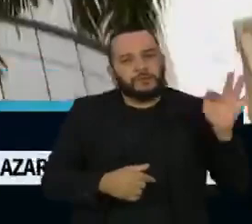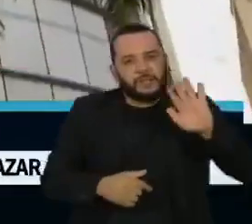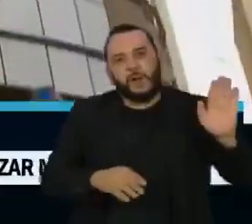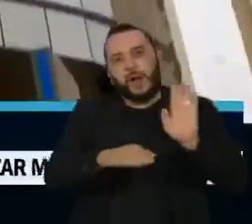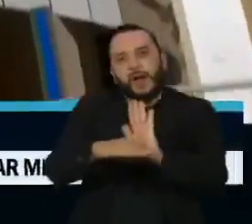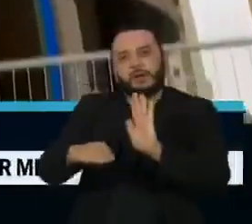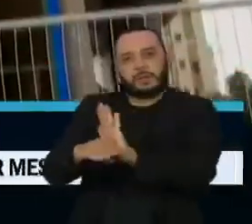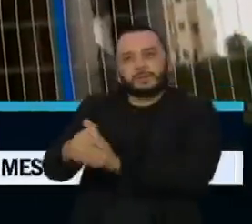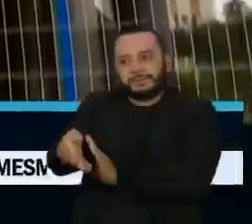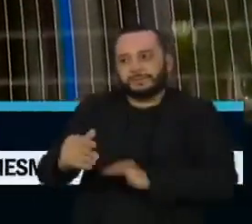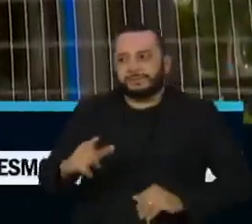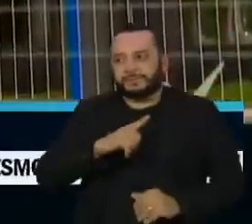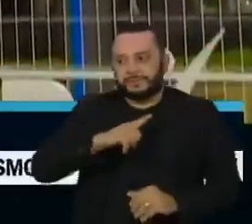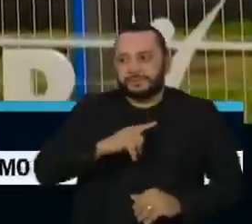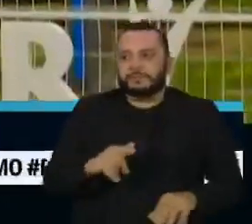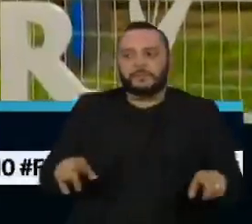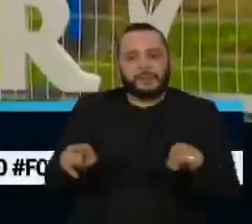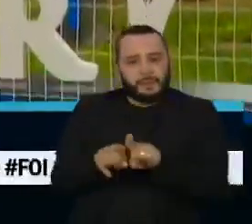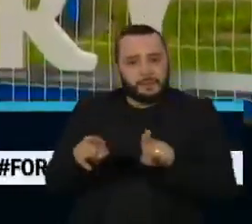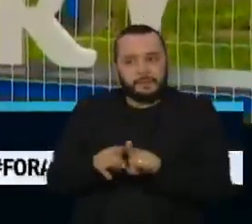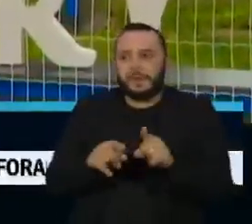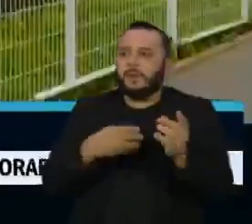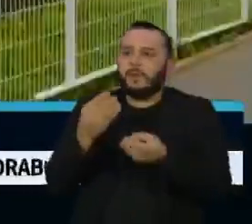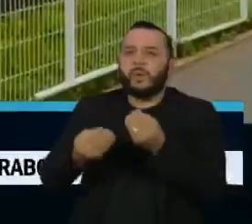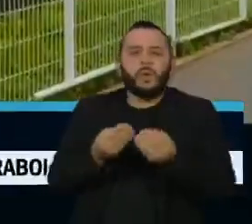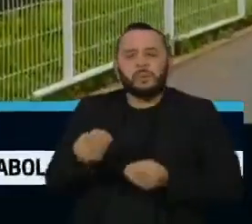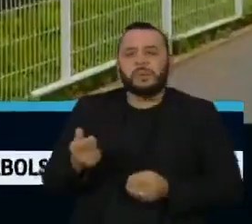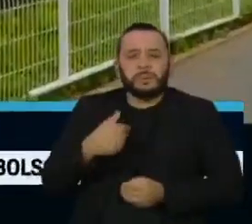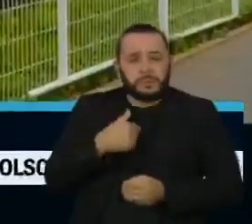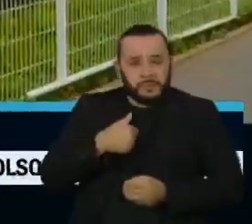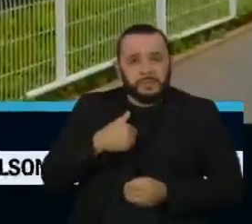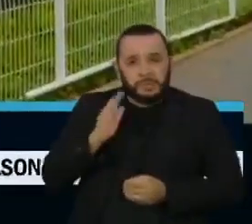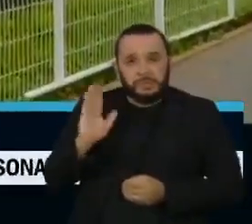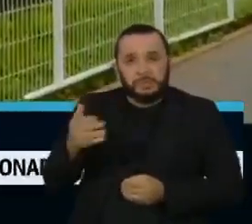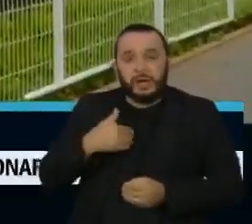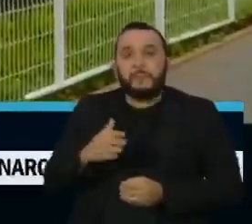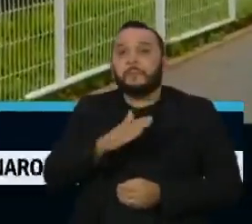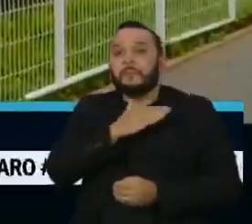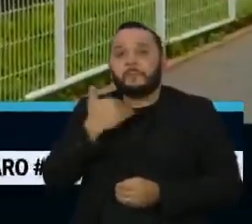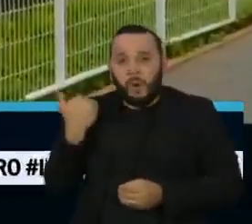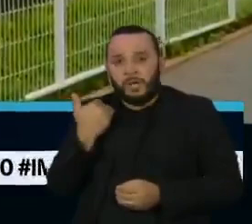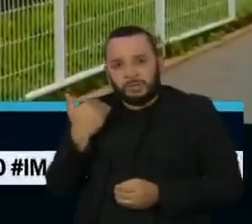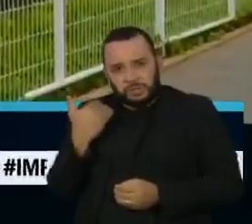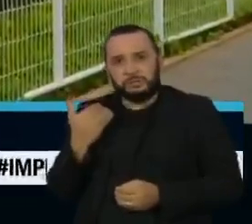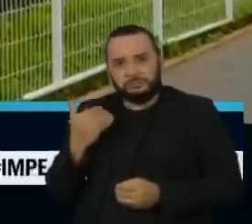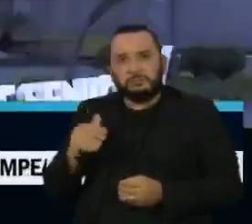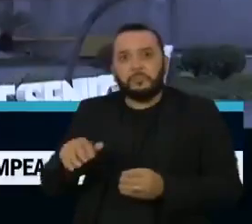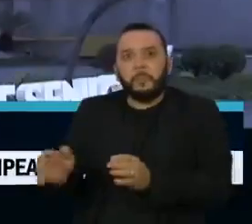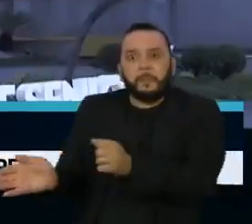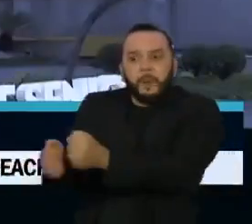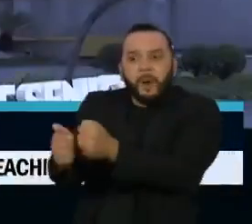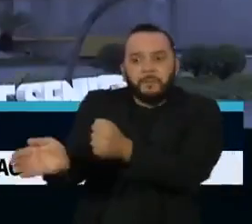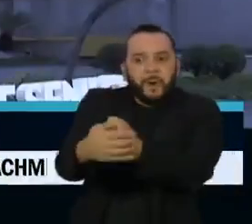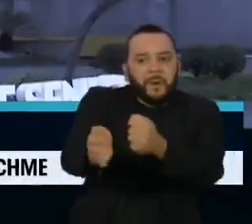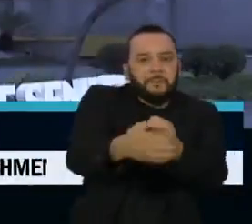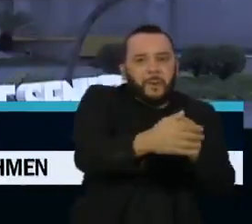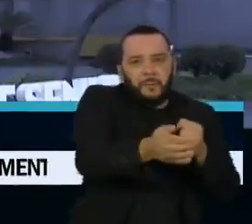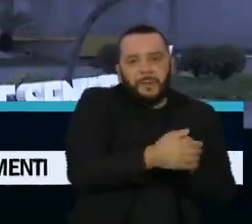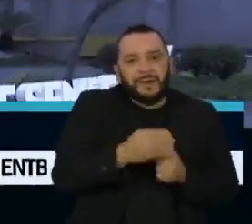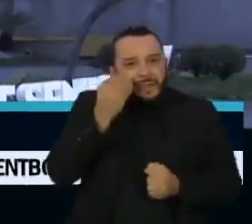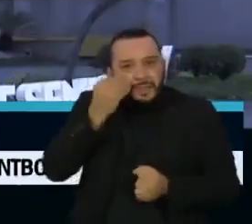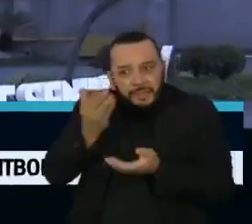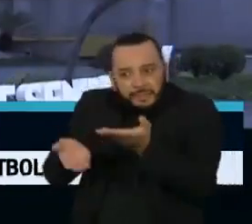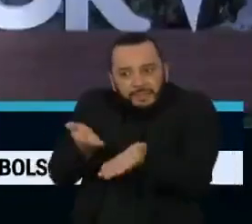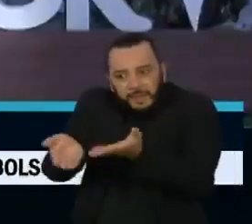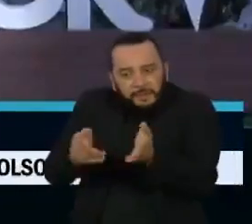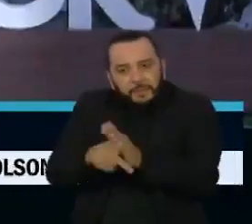Prevent Senior também foi acusada de ocultar a morte de pacientes num estudo que testava a hidroxicloroquina. O relatório da